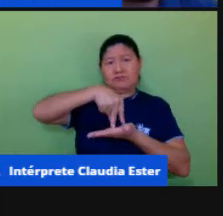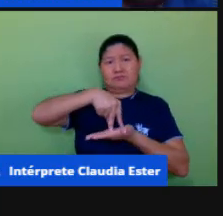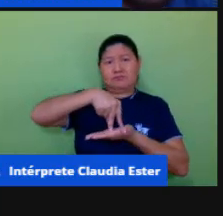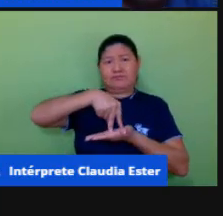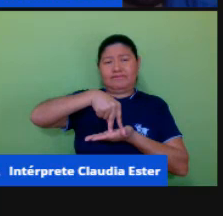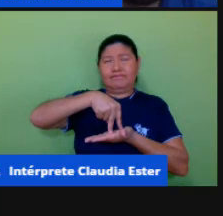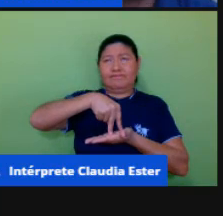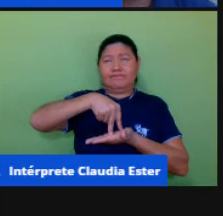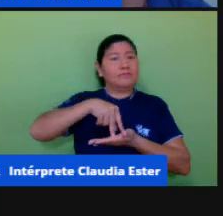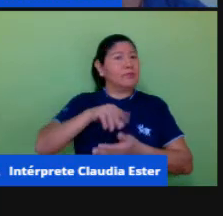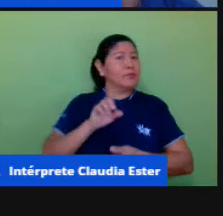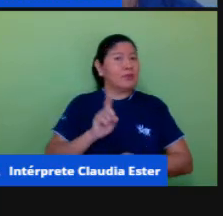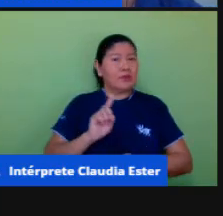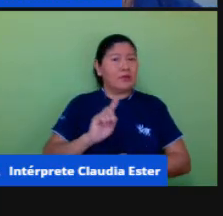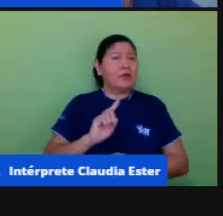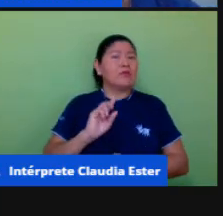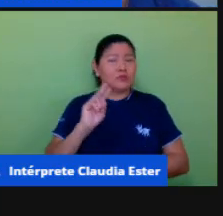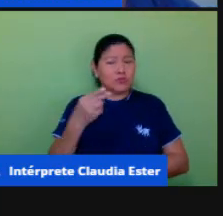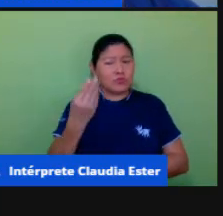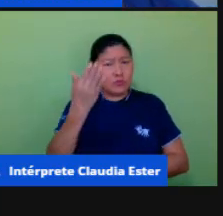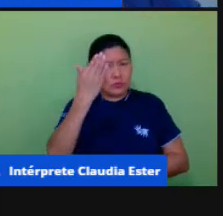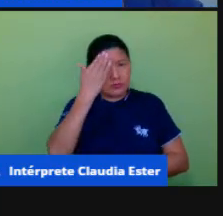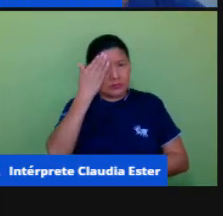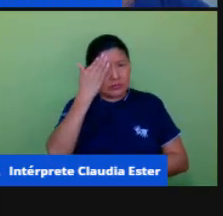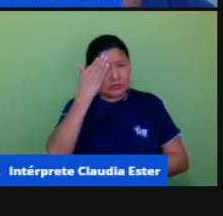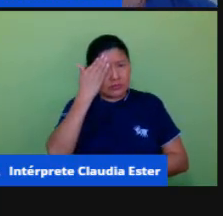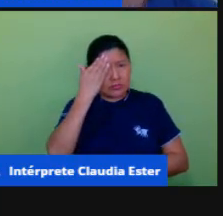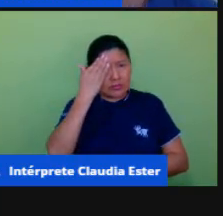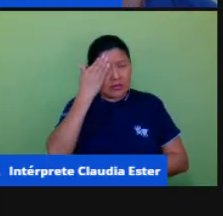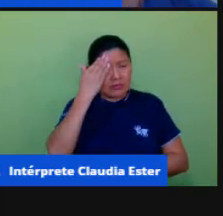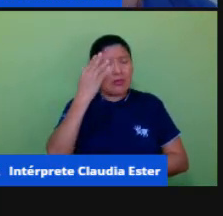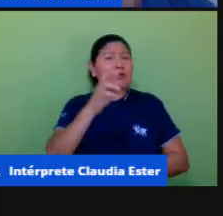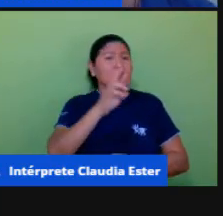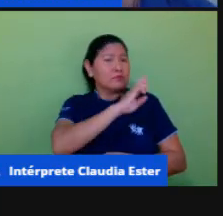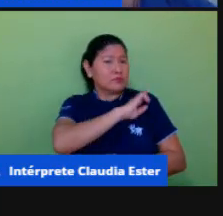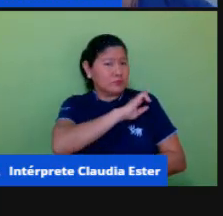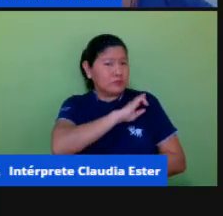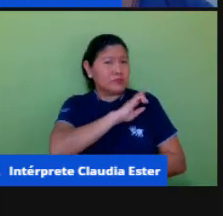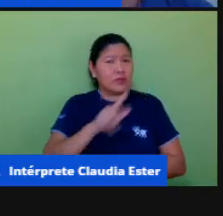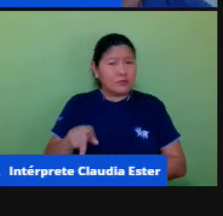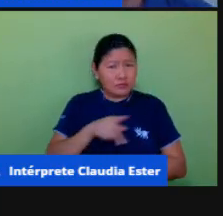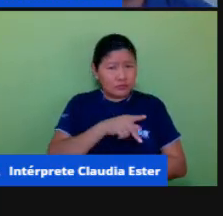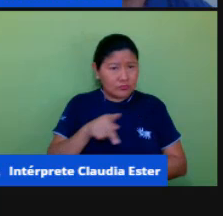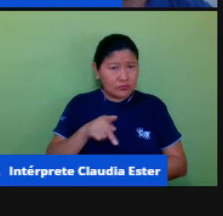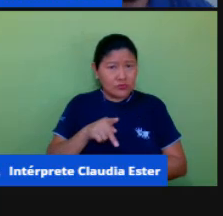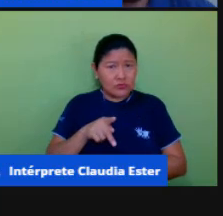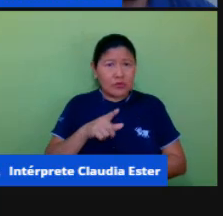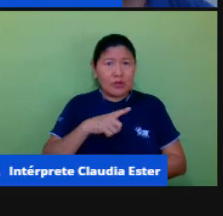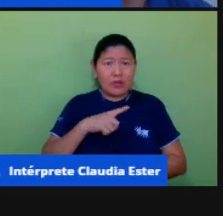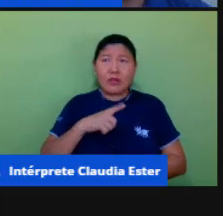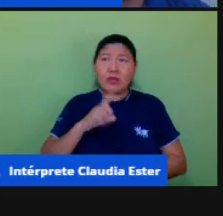enquanto professores, estudiosos, né, na área da educação, que